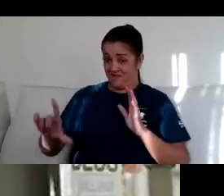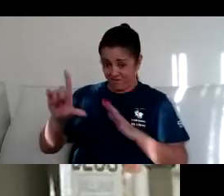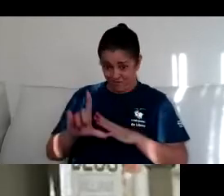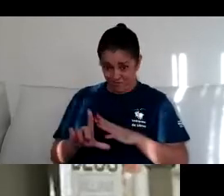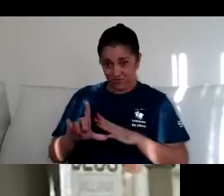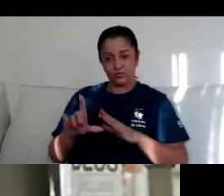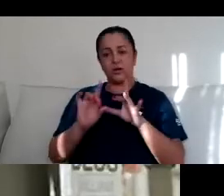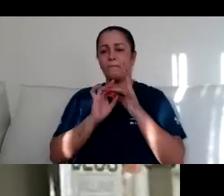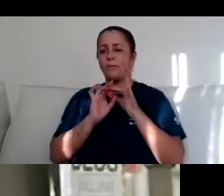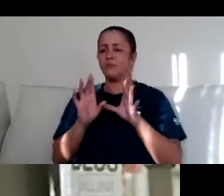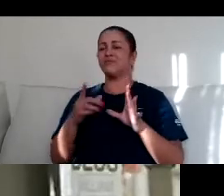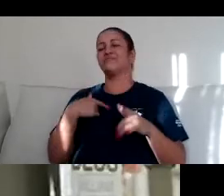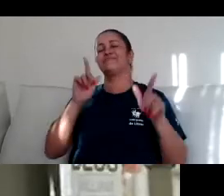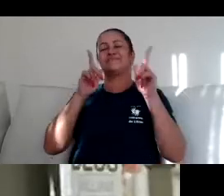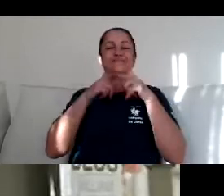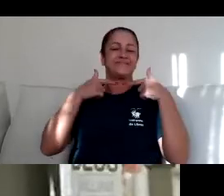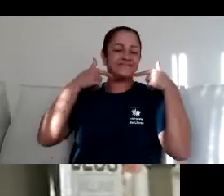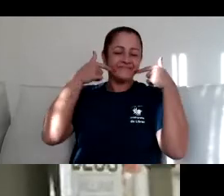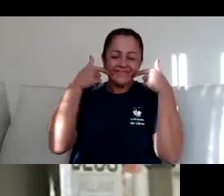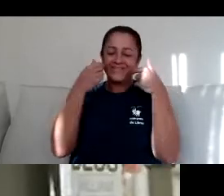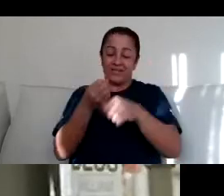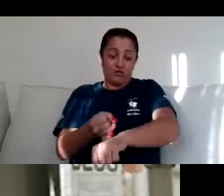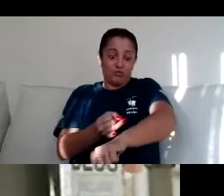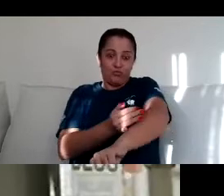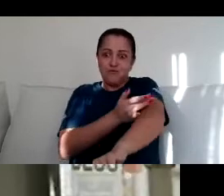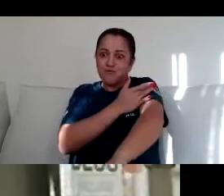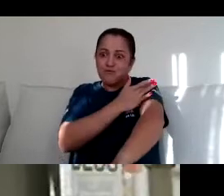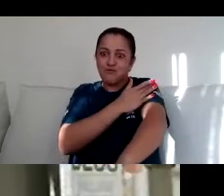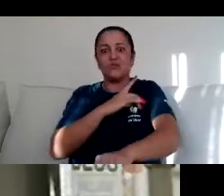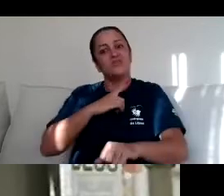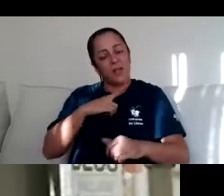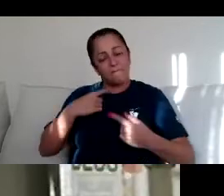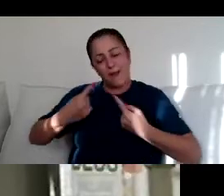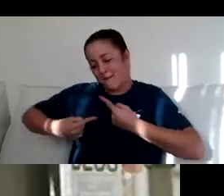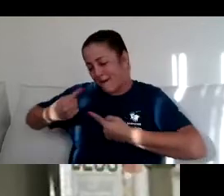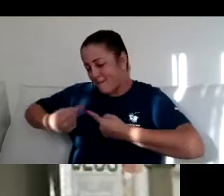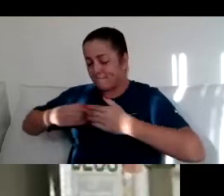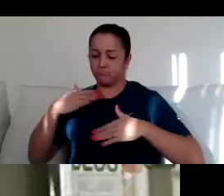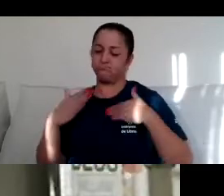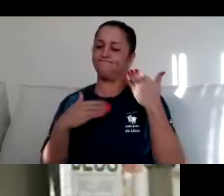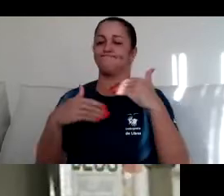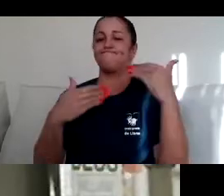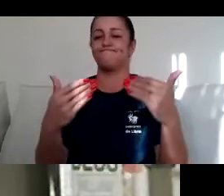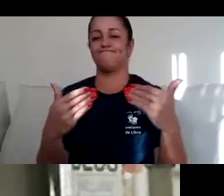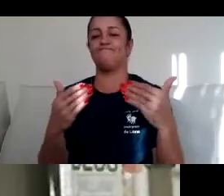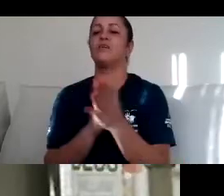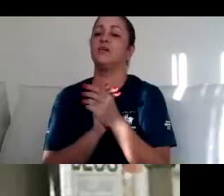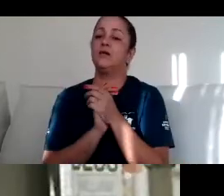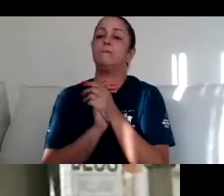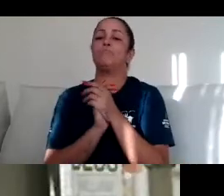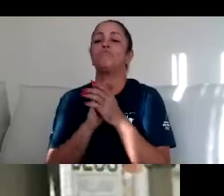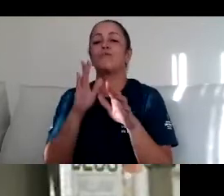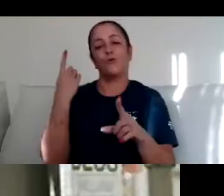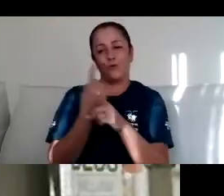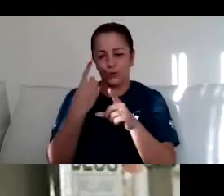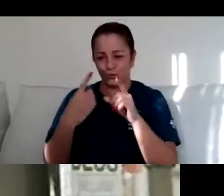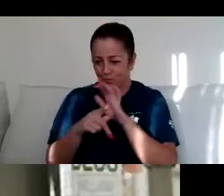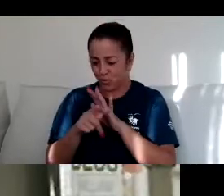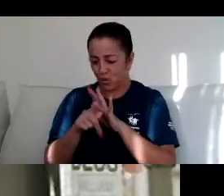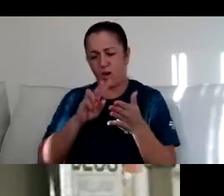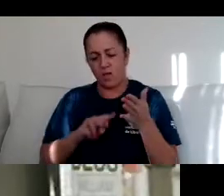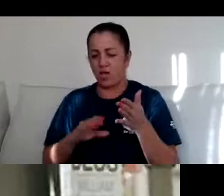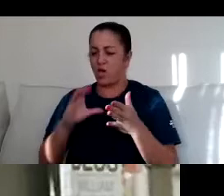se emocionar, assustar, refletir e sonhar. Nesses encontros, lemos Conceição Evaristo,